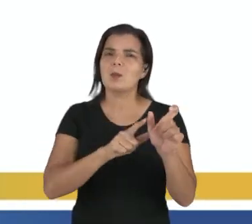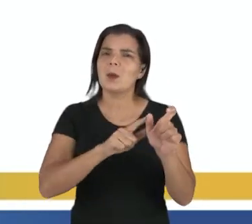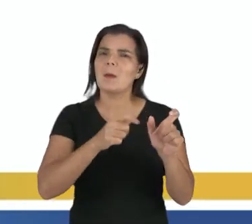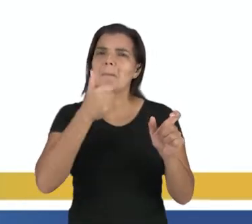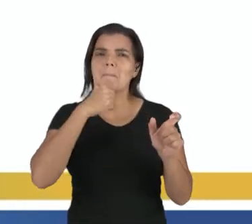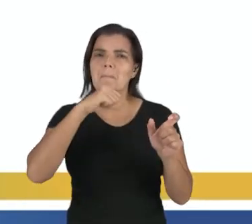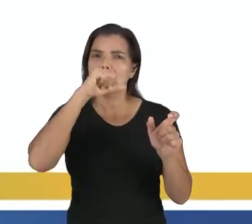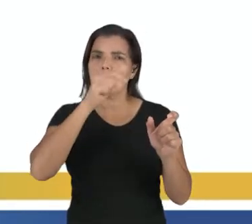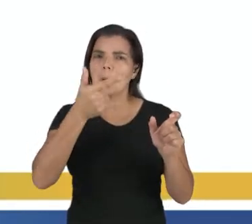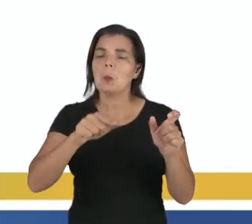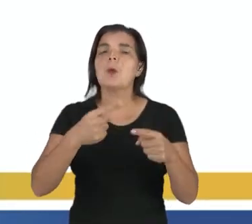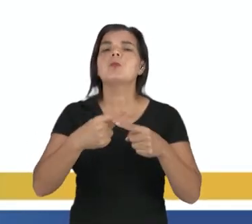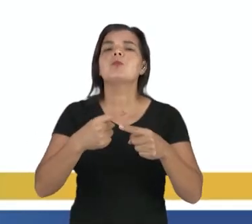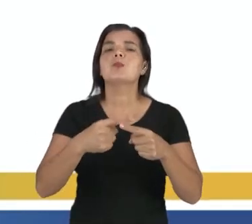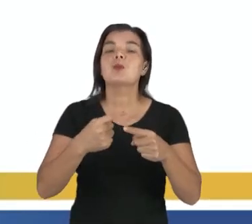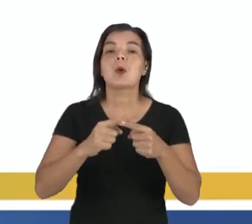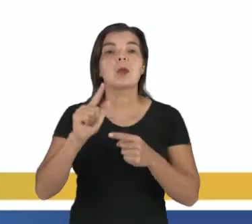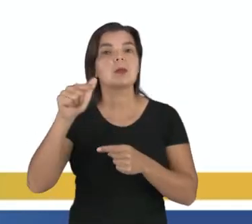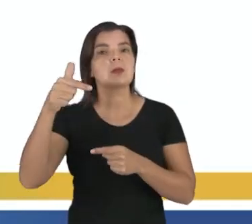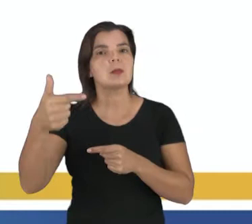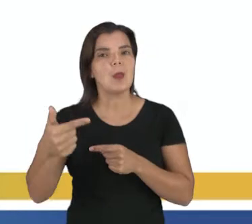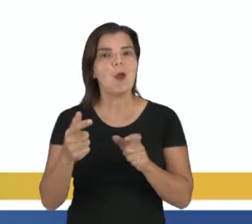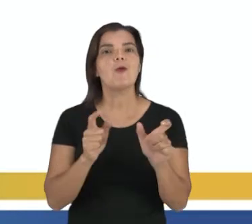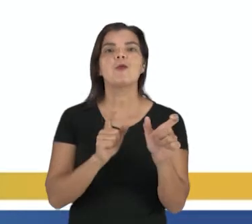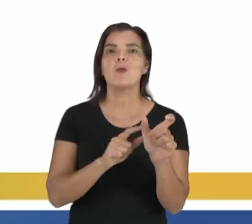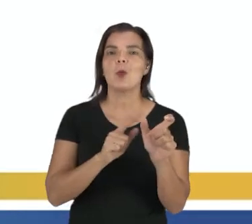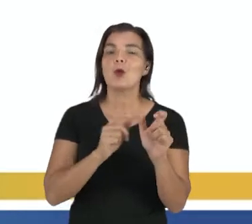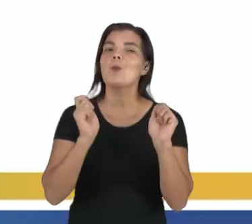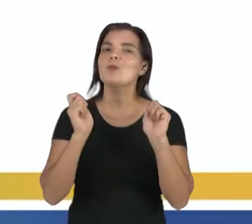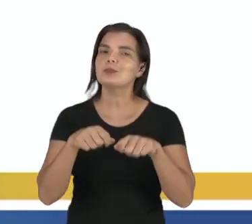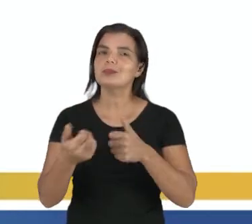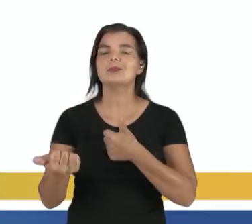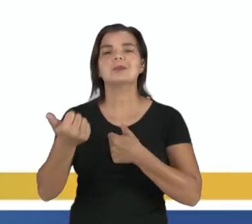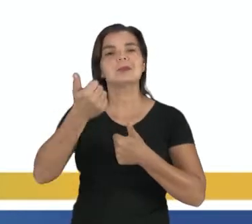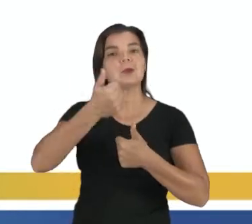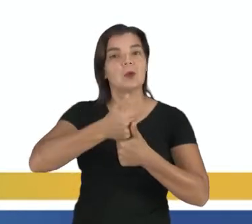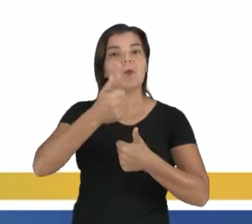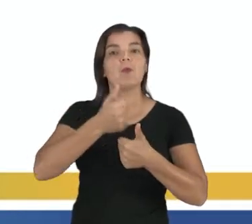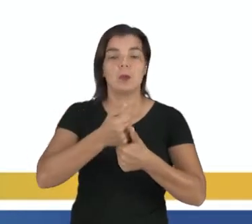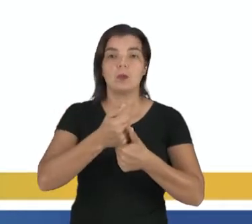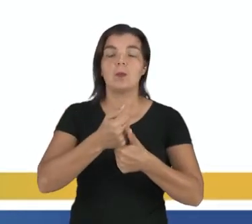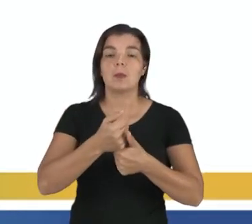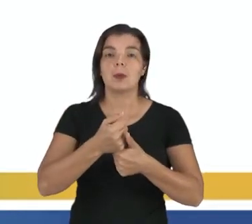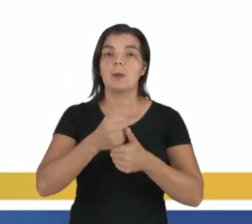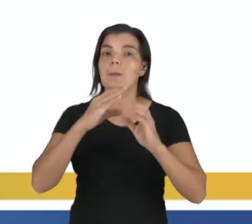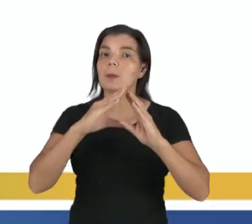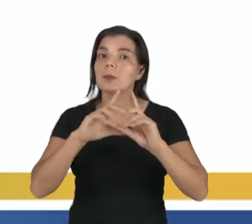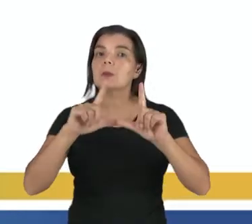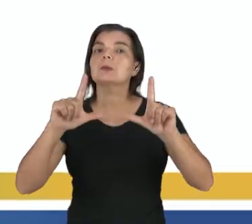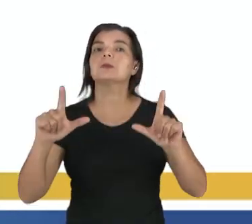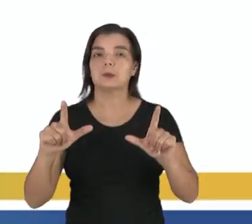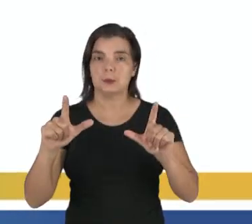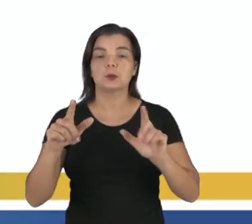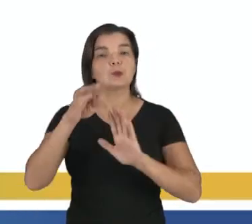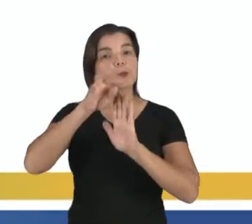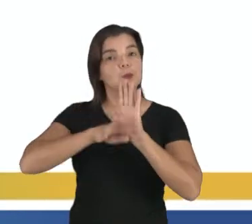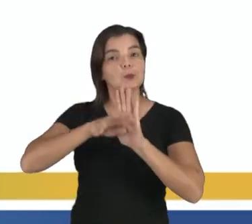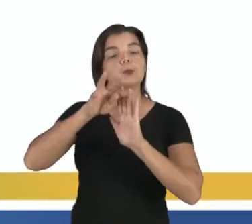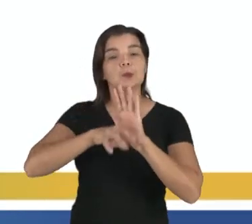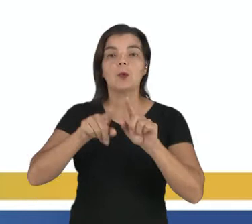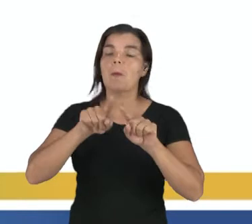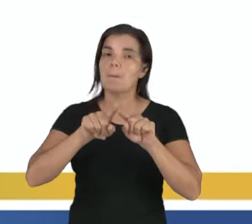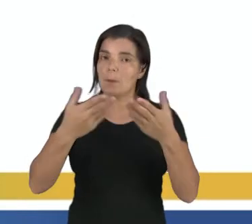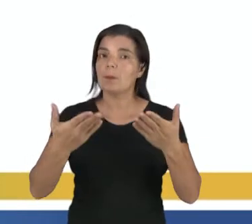termo mãe. Por quê? Porque eu tenho outros termos que eu posso substituir para gerar mais clareza no texto,